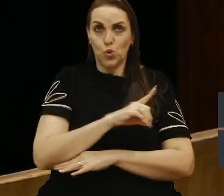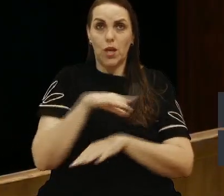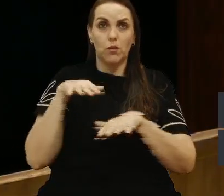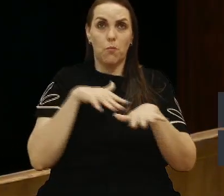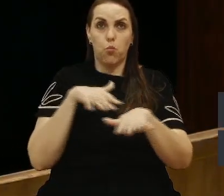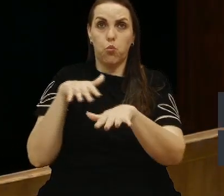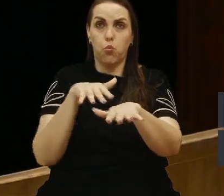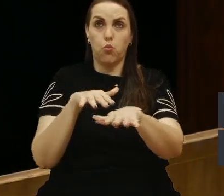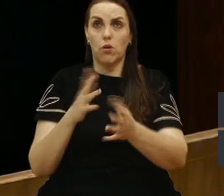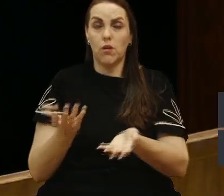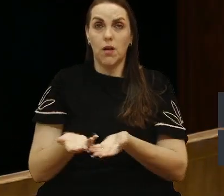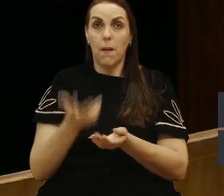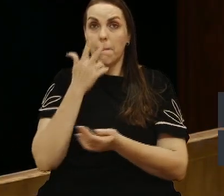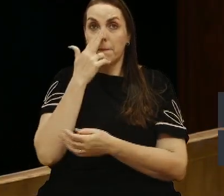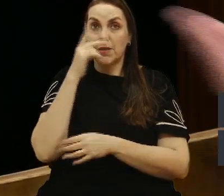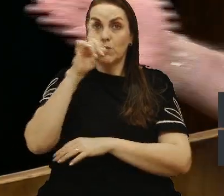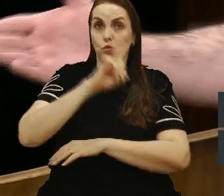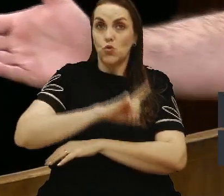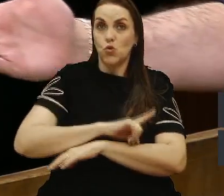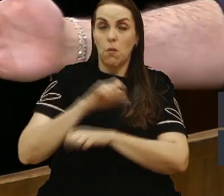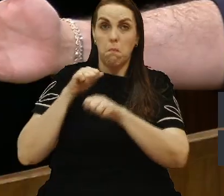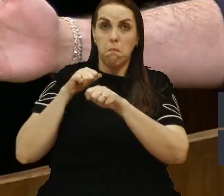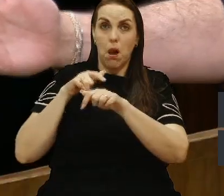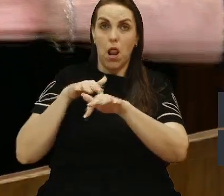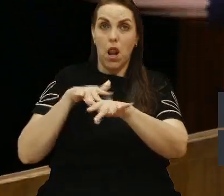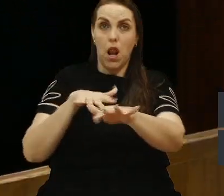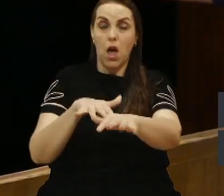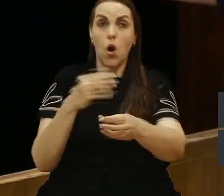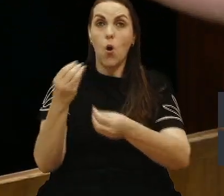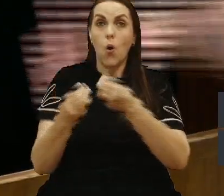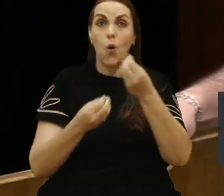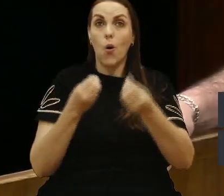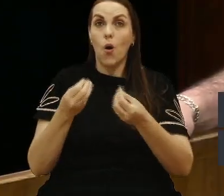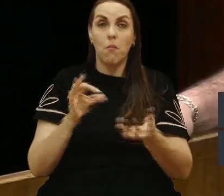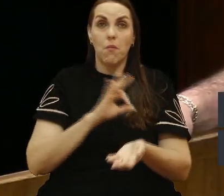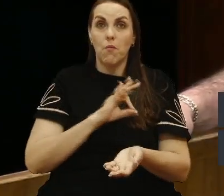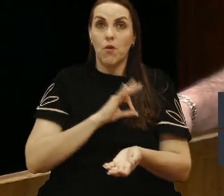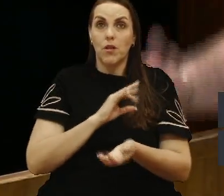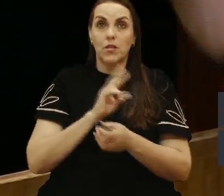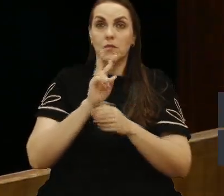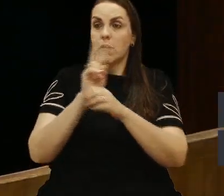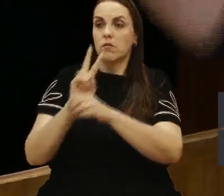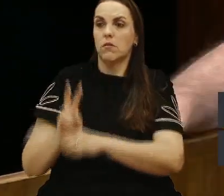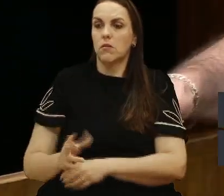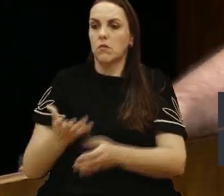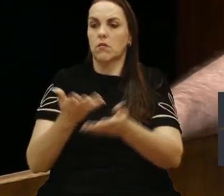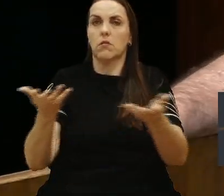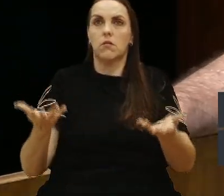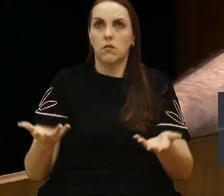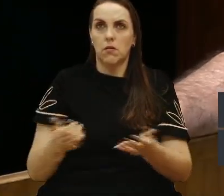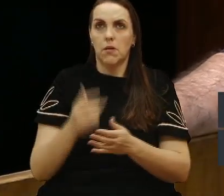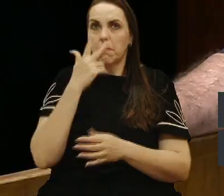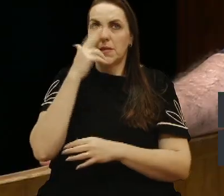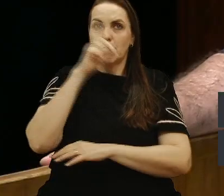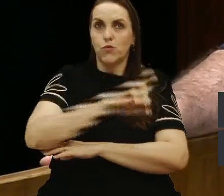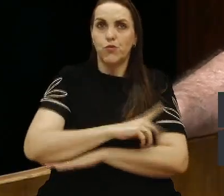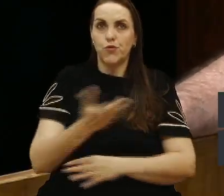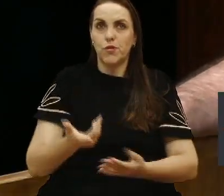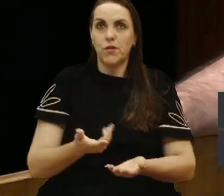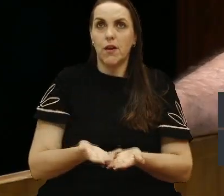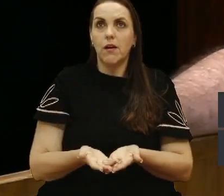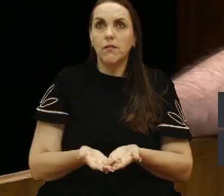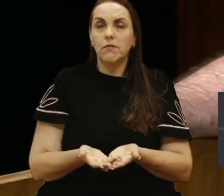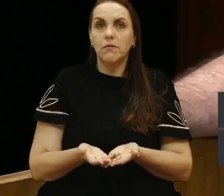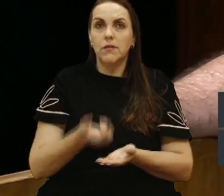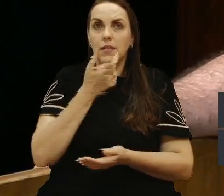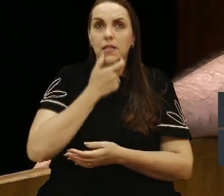50 blocos no mesmo dia. Como é que a Brigada Militar vai ter efetivo para fazer 50 blocos de carnaval no mesmo dia, Tenente Cristiano? Que o